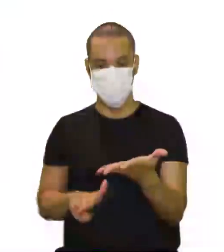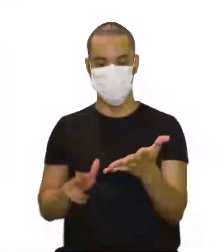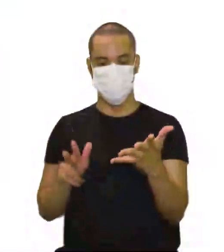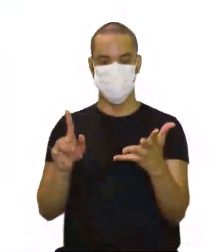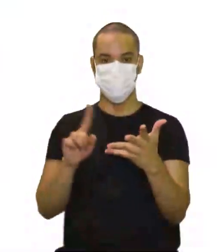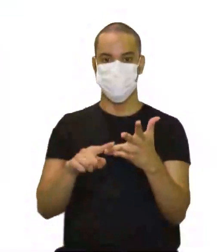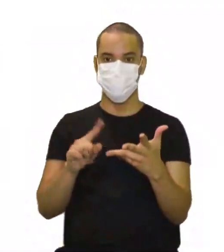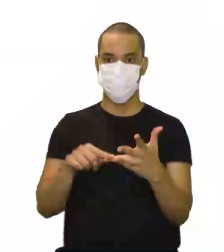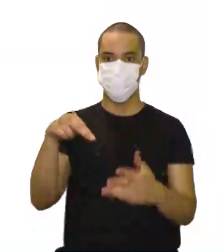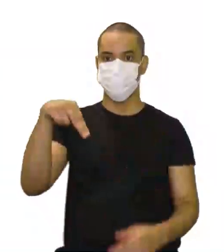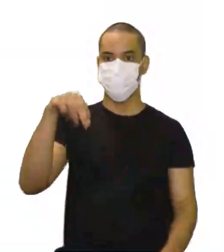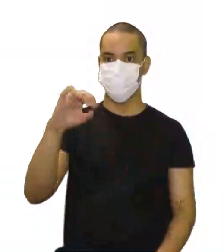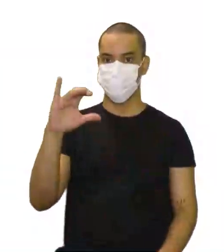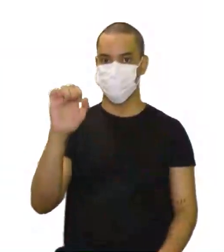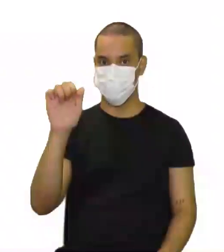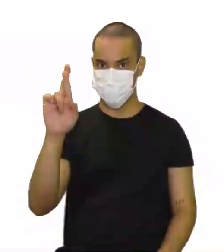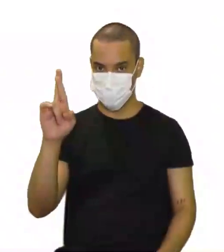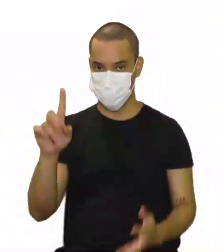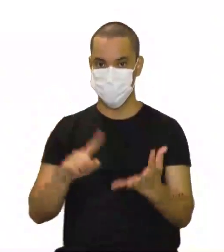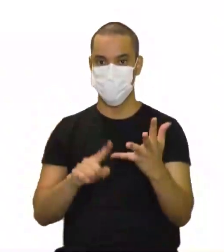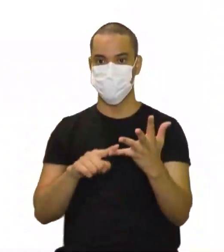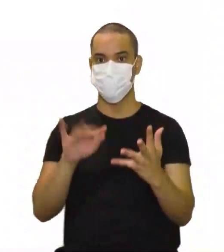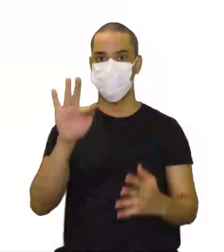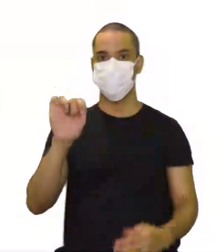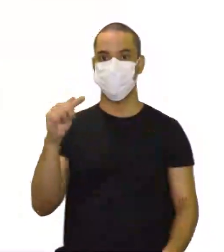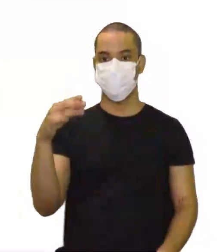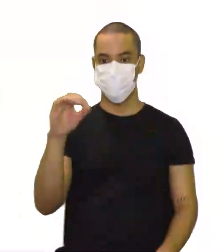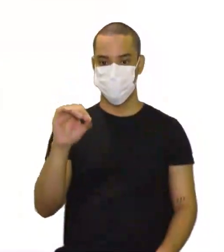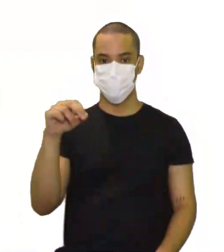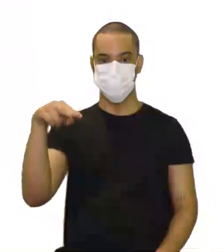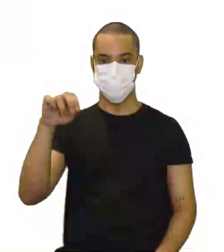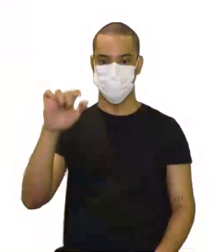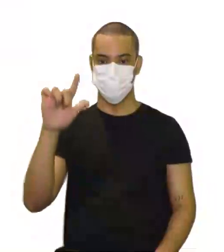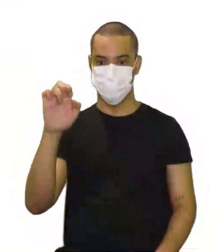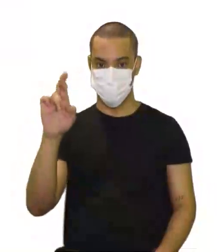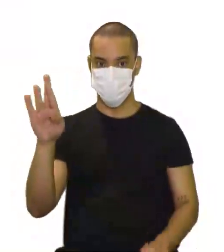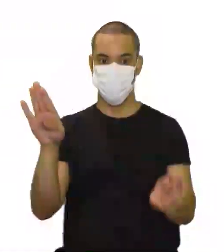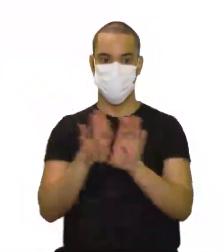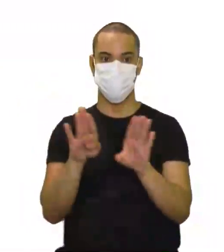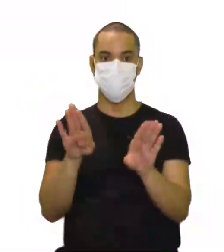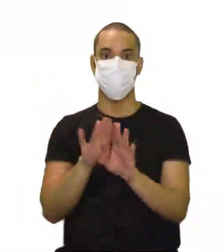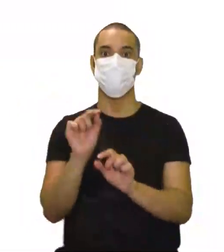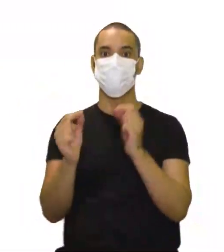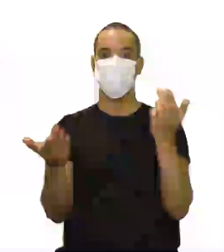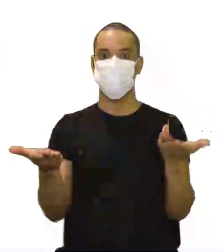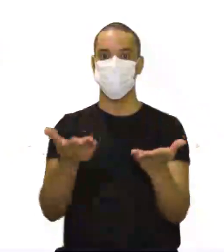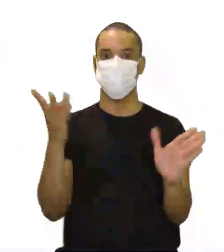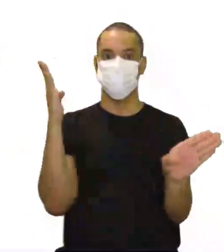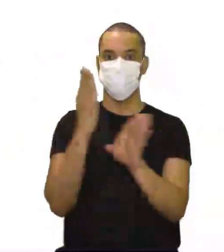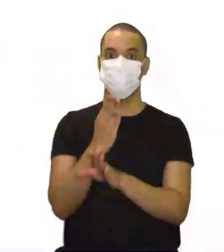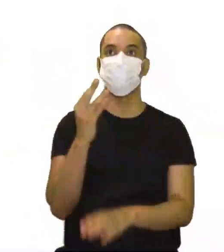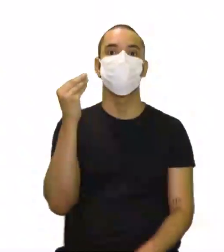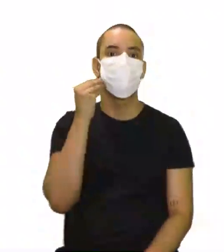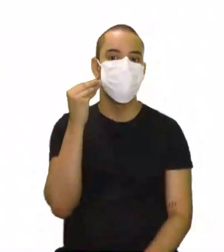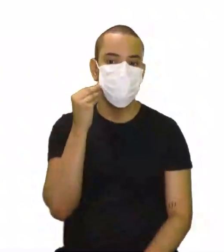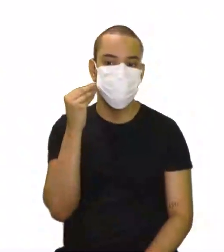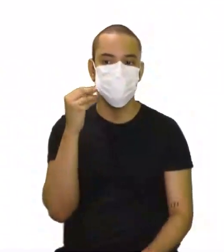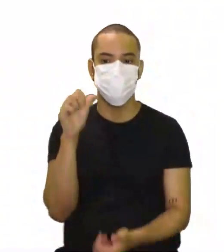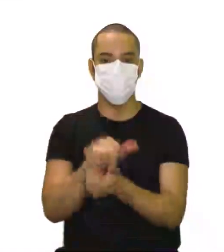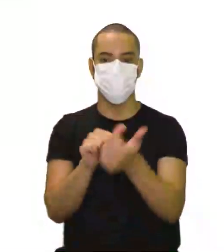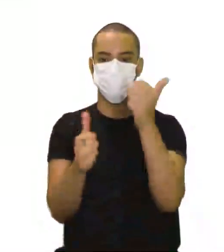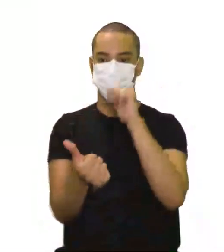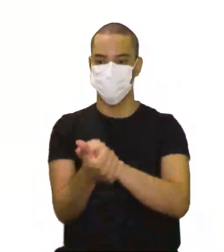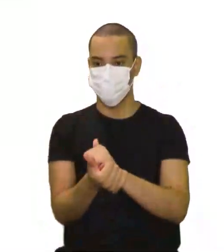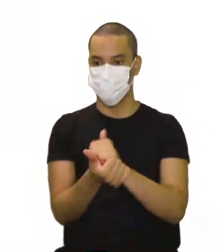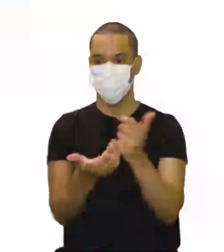Energia nuclear e agora da fissão nuclear e a que estão tentando dominar,